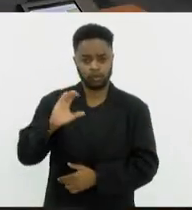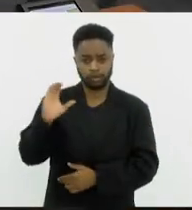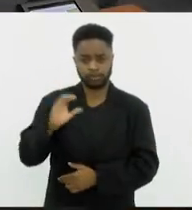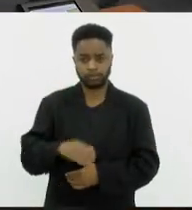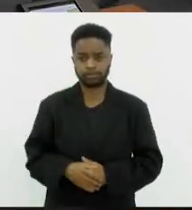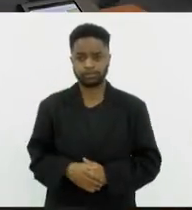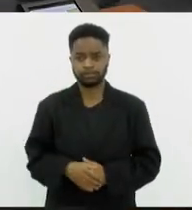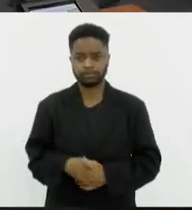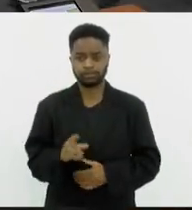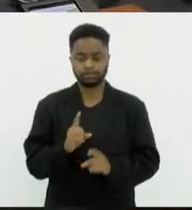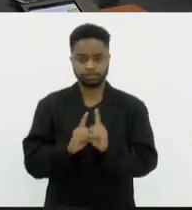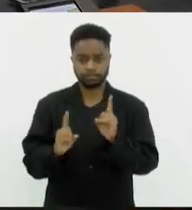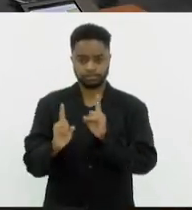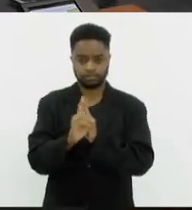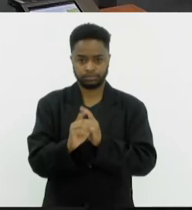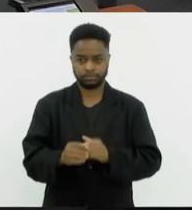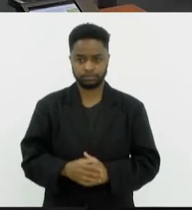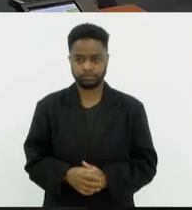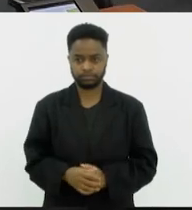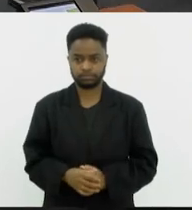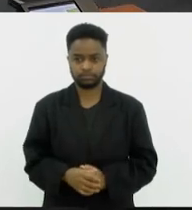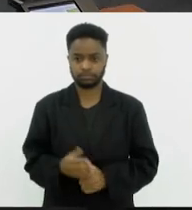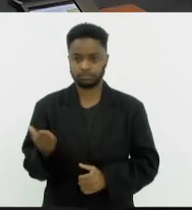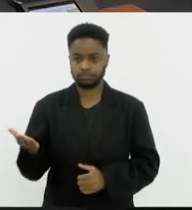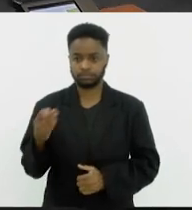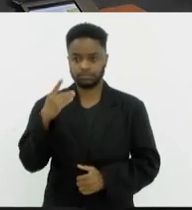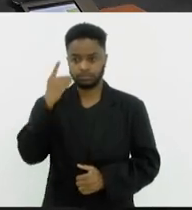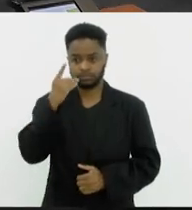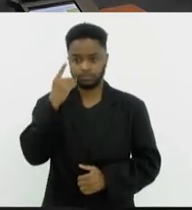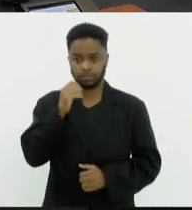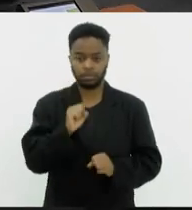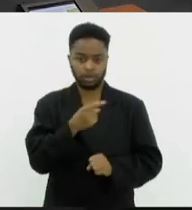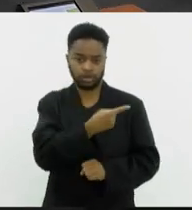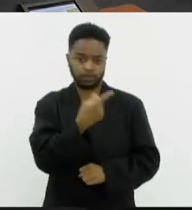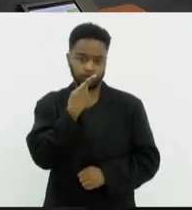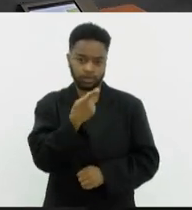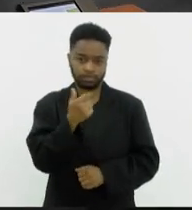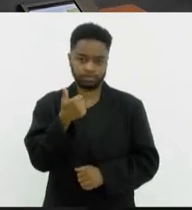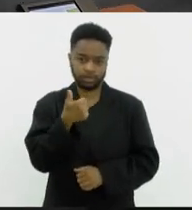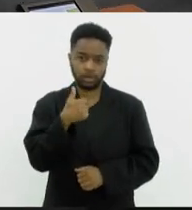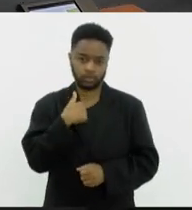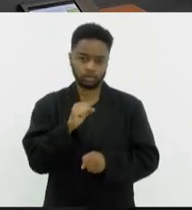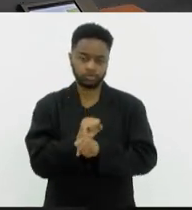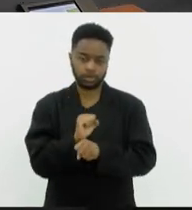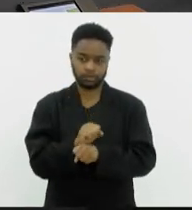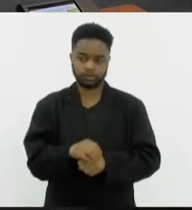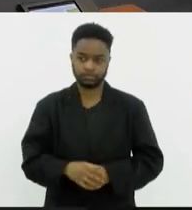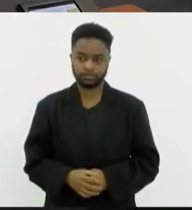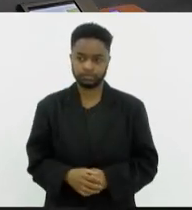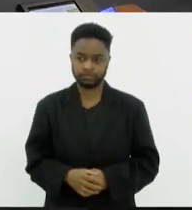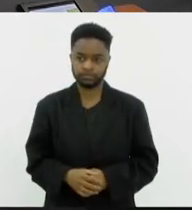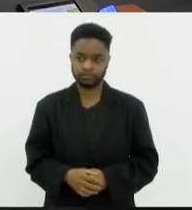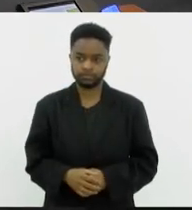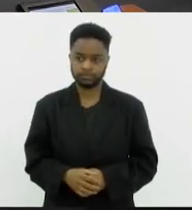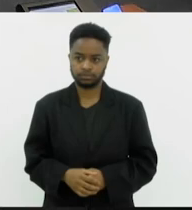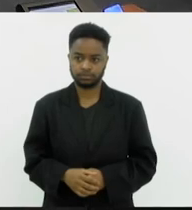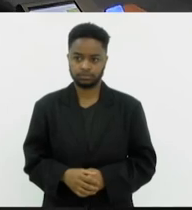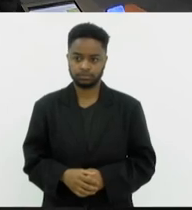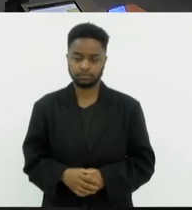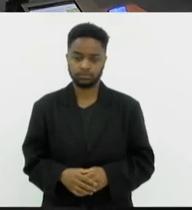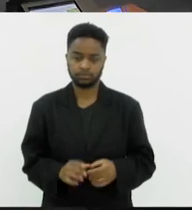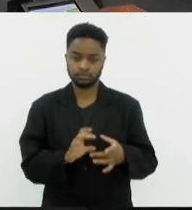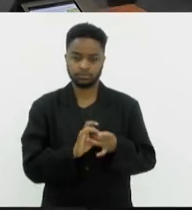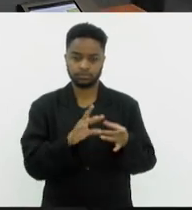Pela ordem, presidente. Pela ordem, nossa... Deixa o deputado... Espera aí, ela deu preferência ao nosso